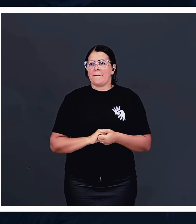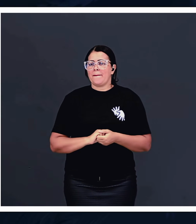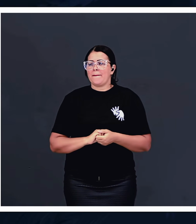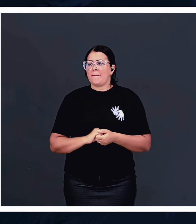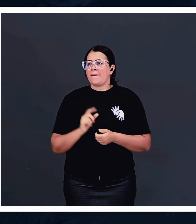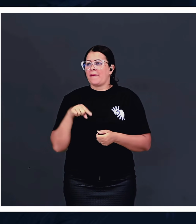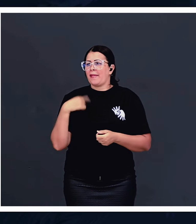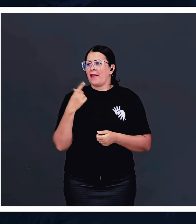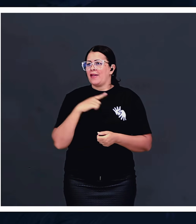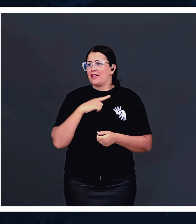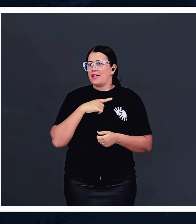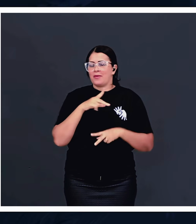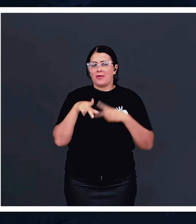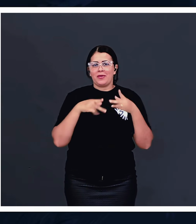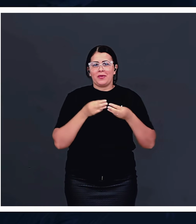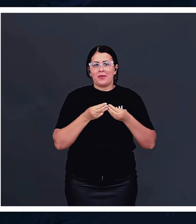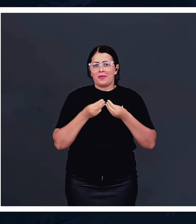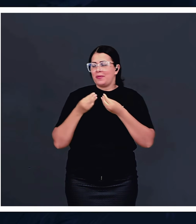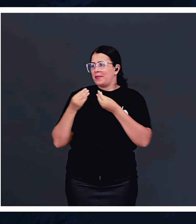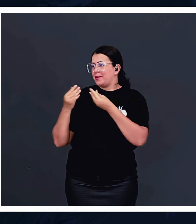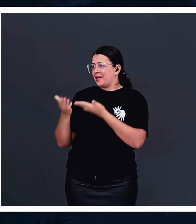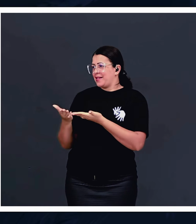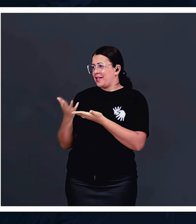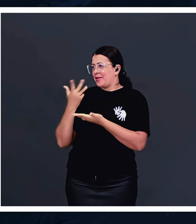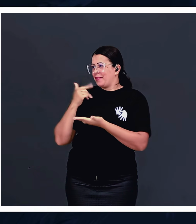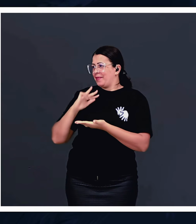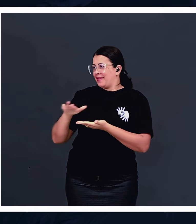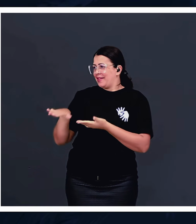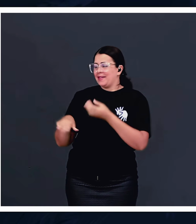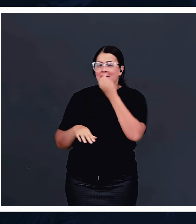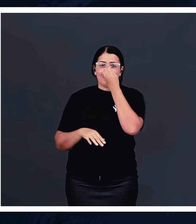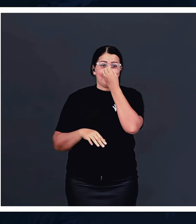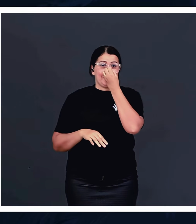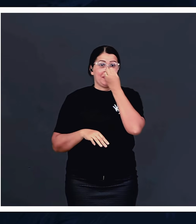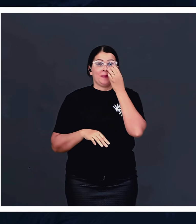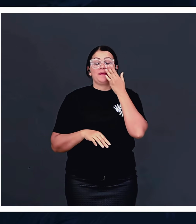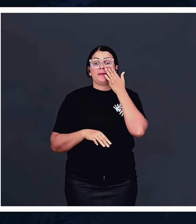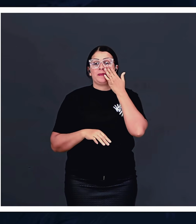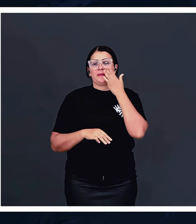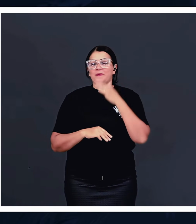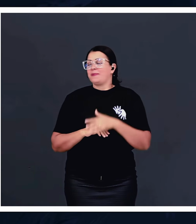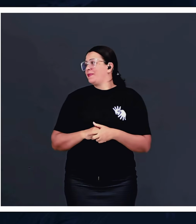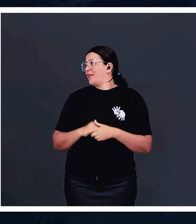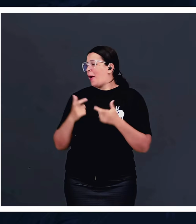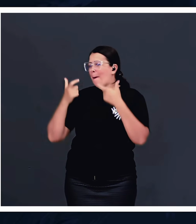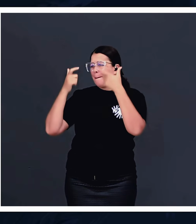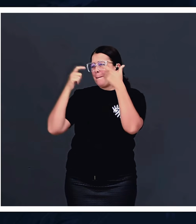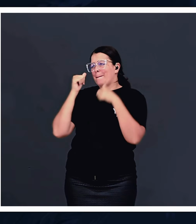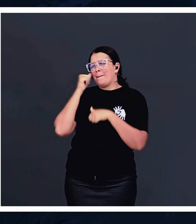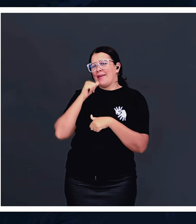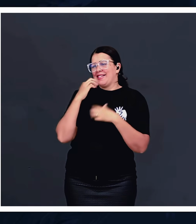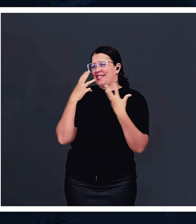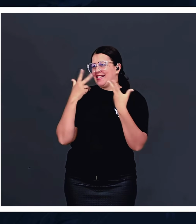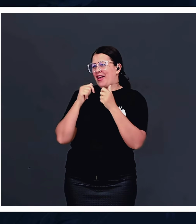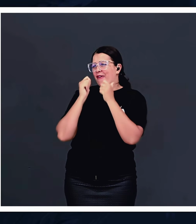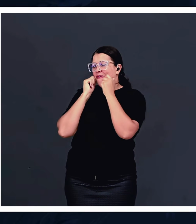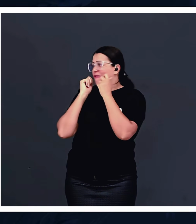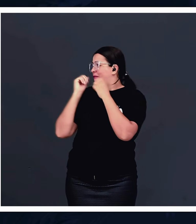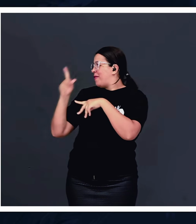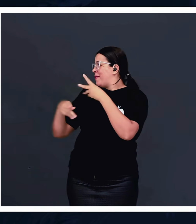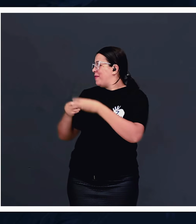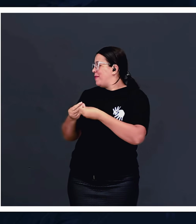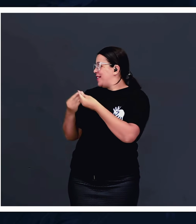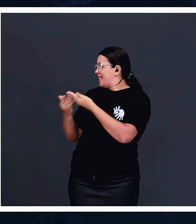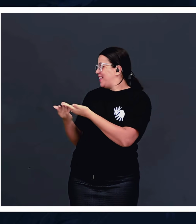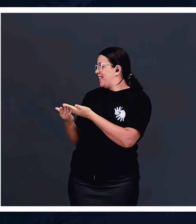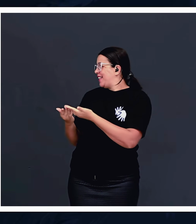E nós temos um presente para a criança. Vamos entregar o presente a ela. Princesa, um presente para você.